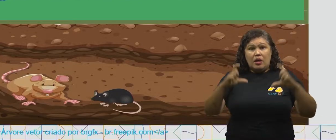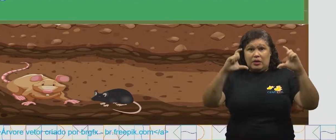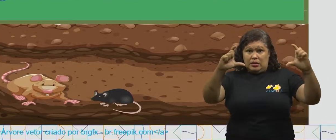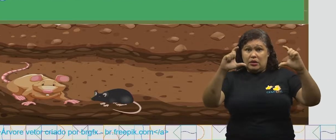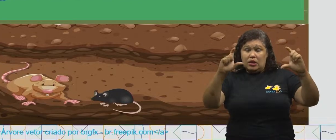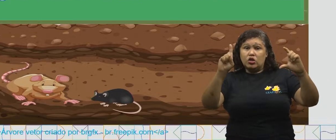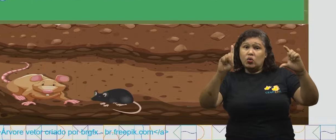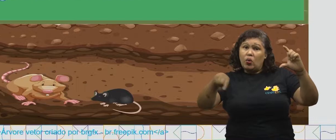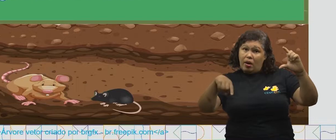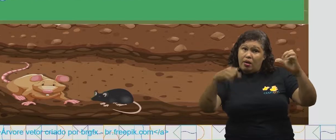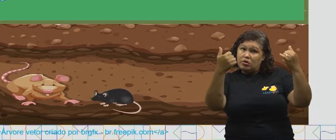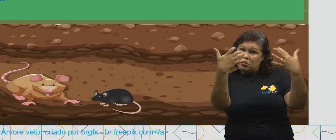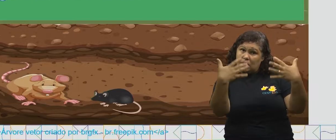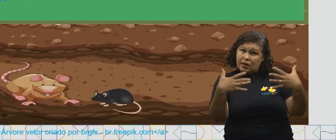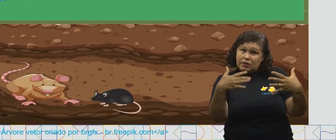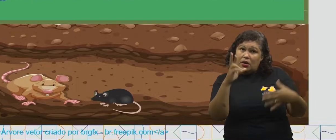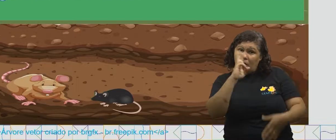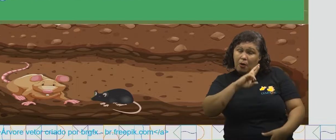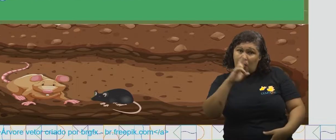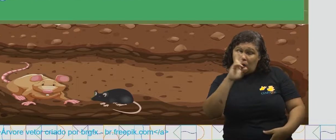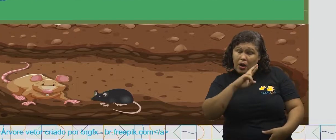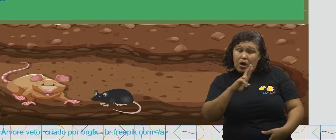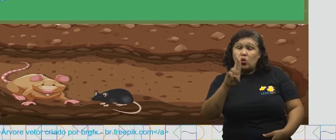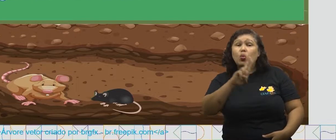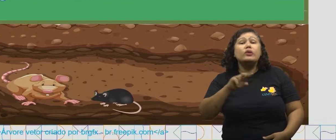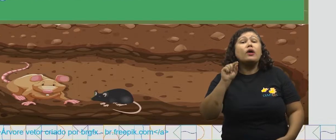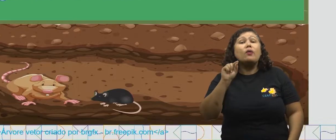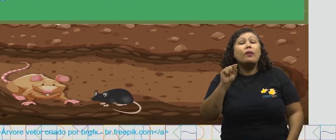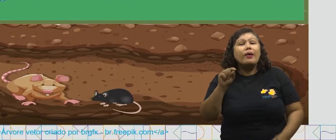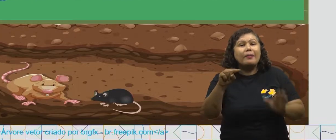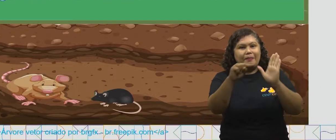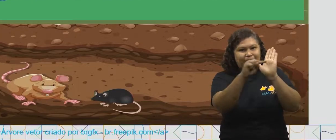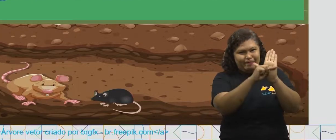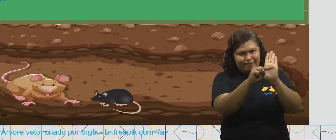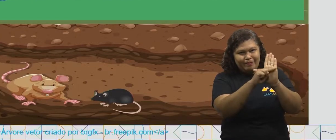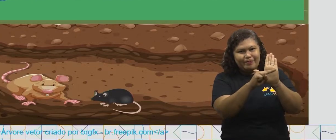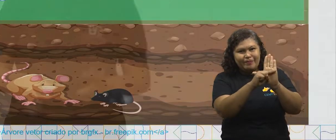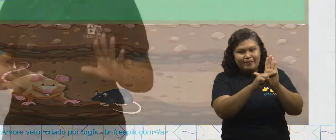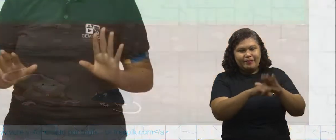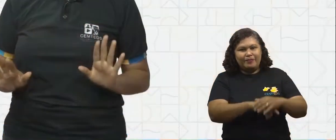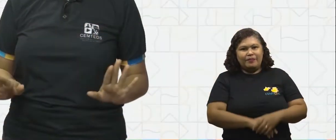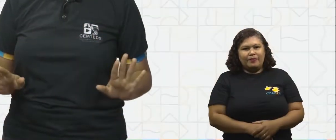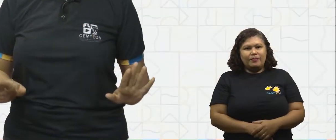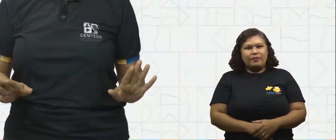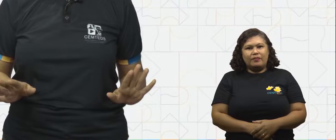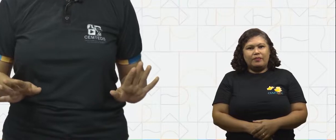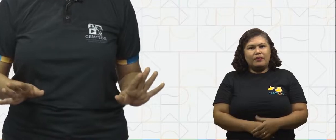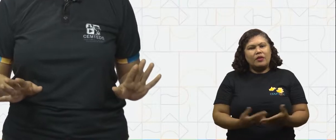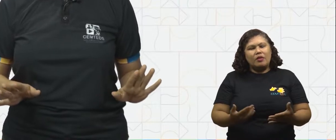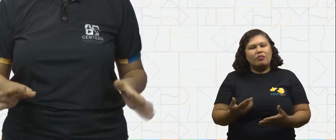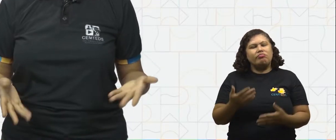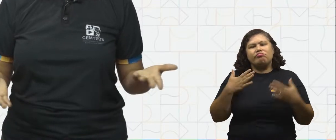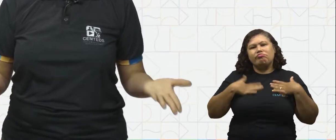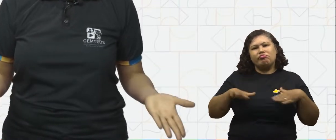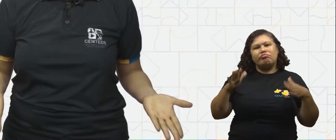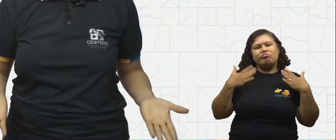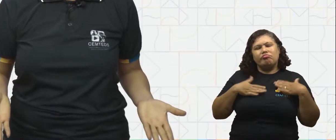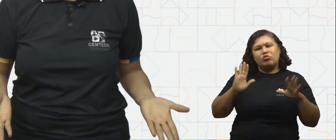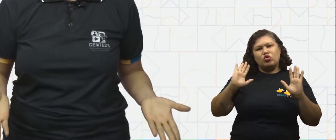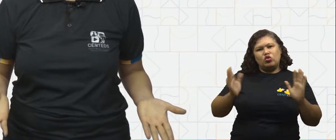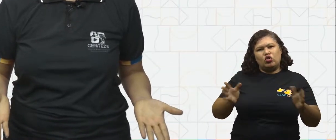é sobre a fala do ratinho. É o travessão que deveria estar no lugar dos 2 pontos. Essa parte foi tranquila.